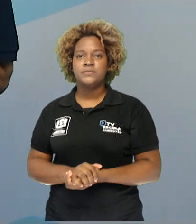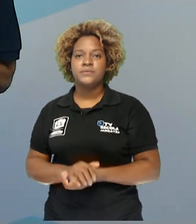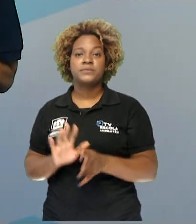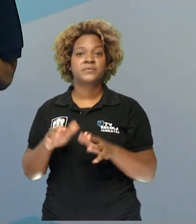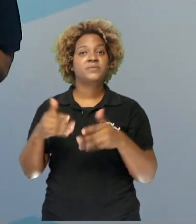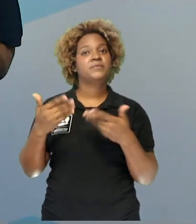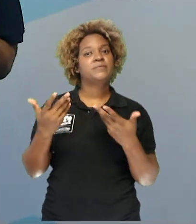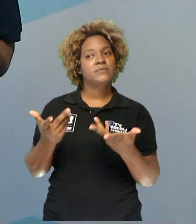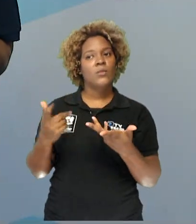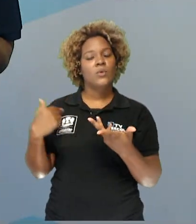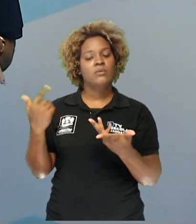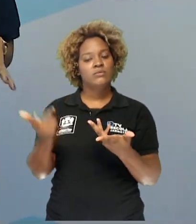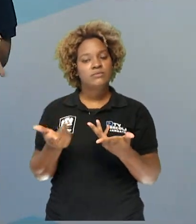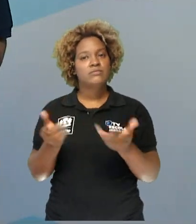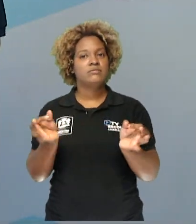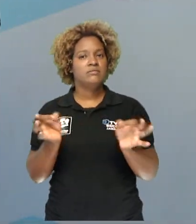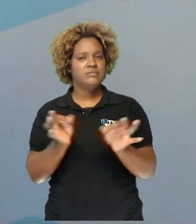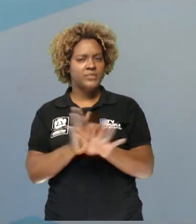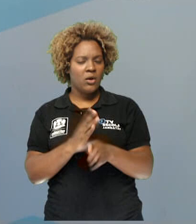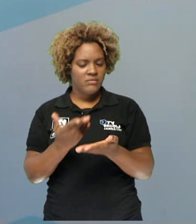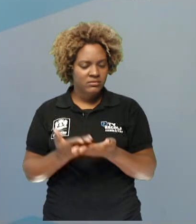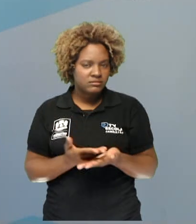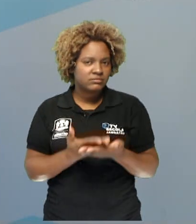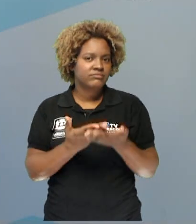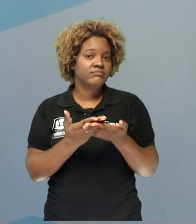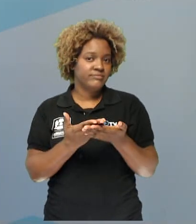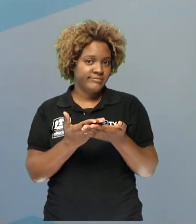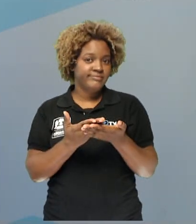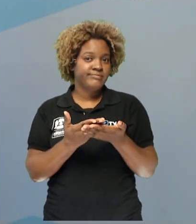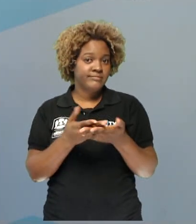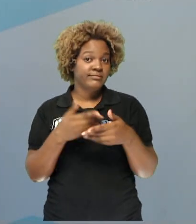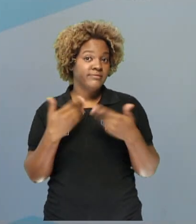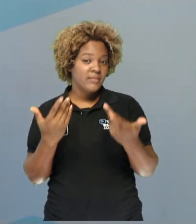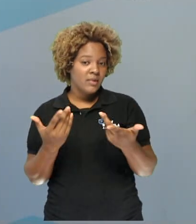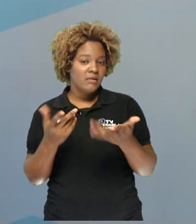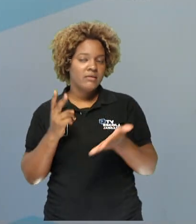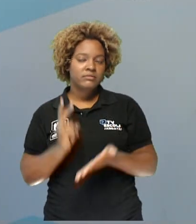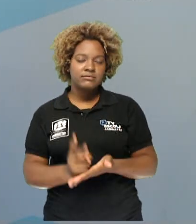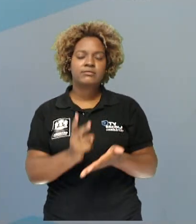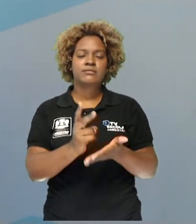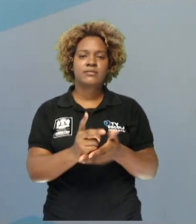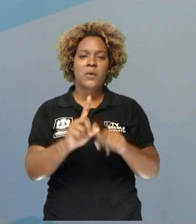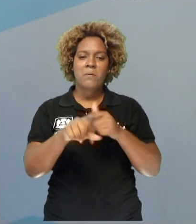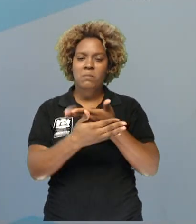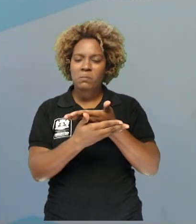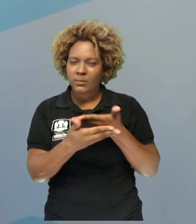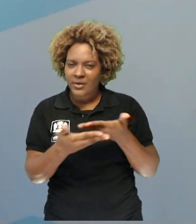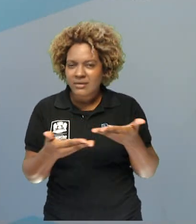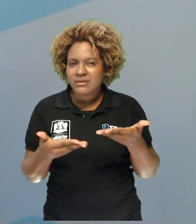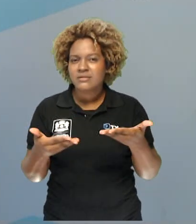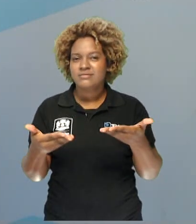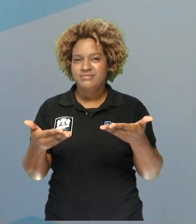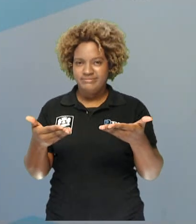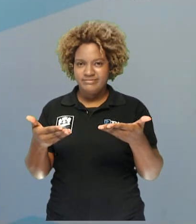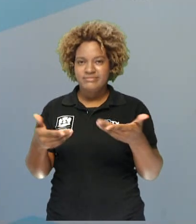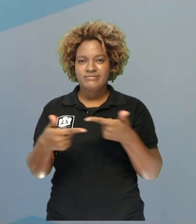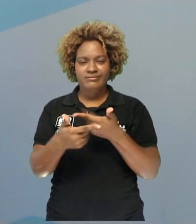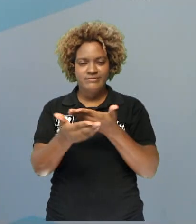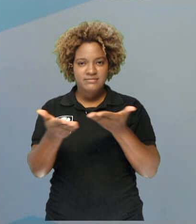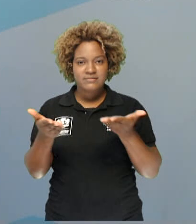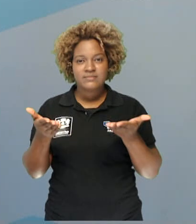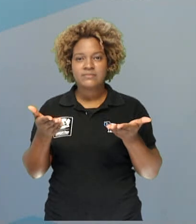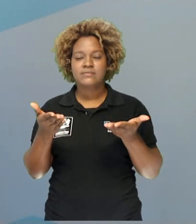Então, nós chegamos ao final da nossa aula e, como sempre, vamos deixar um desafio para que